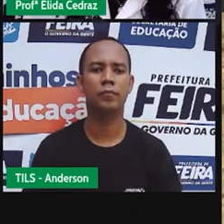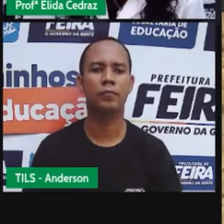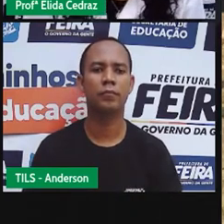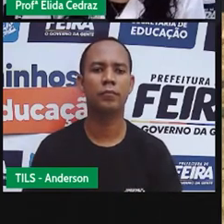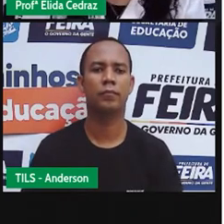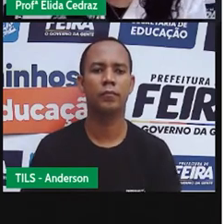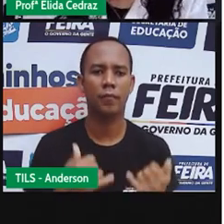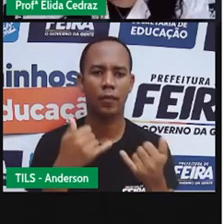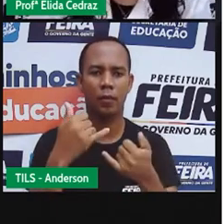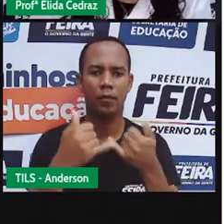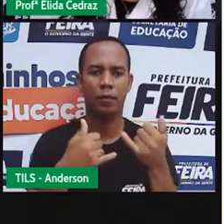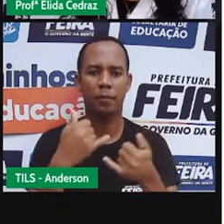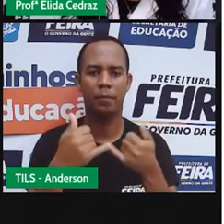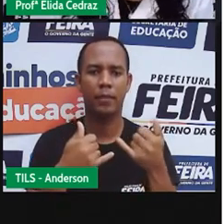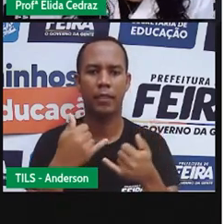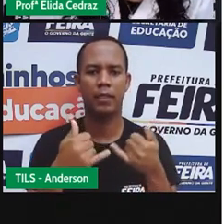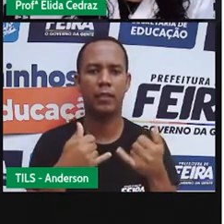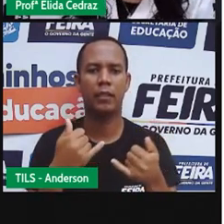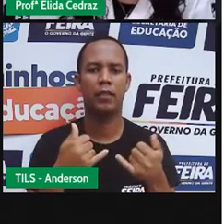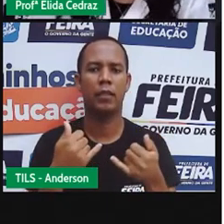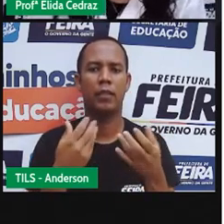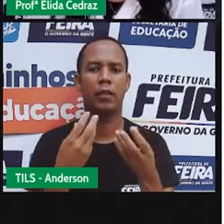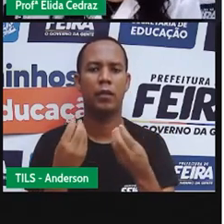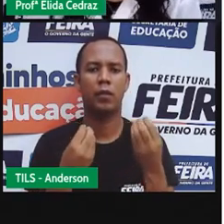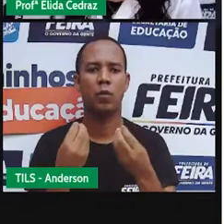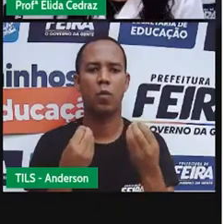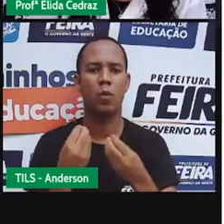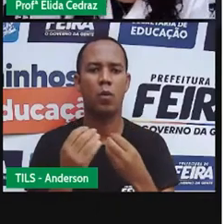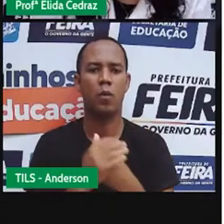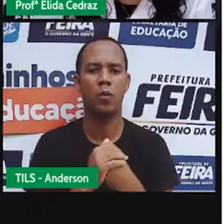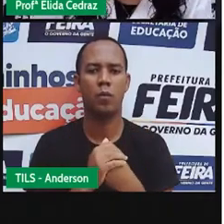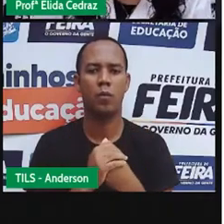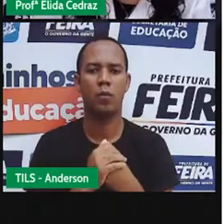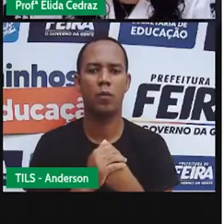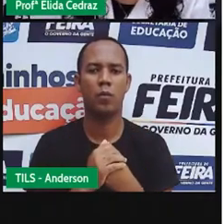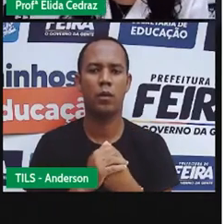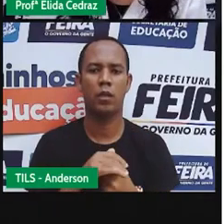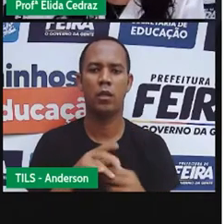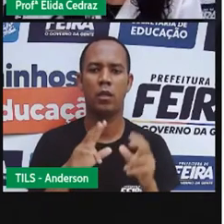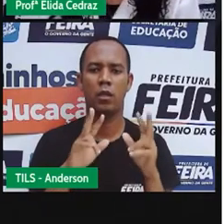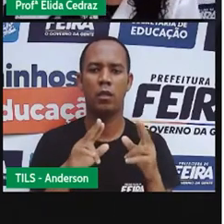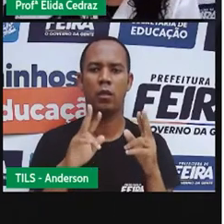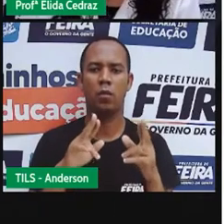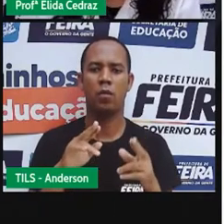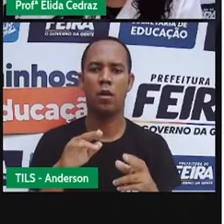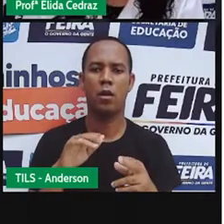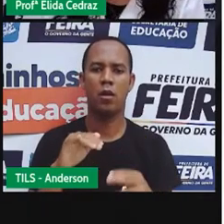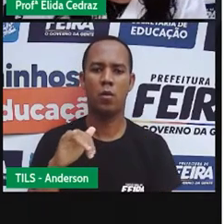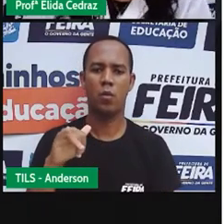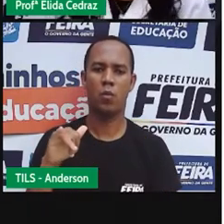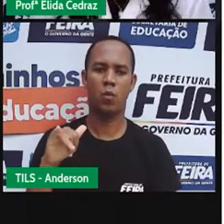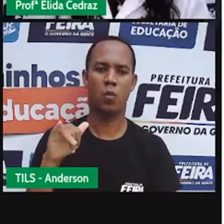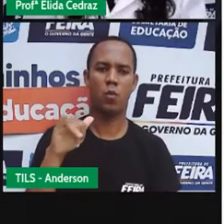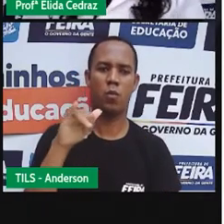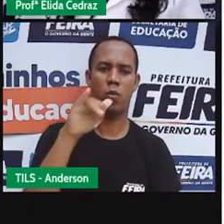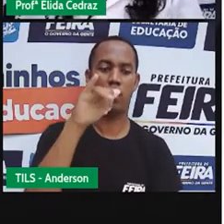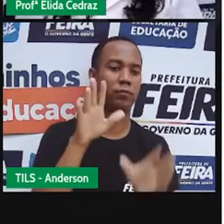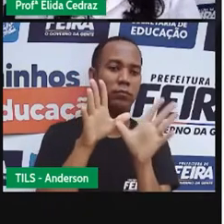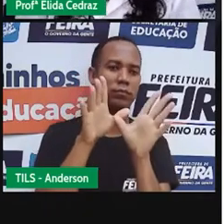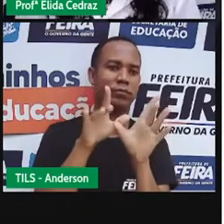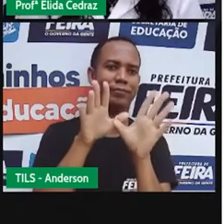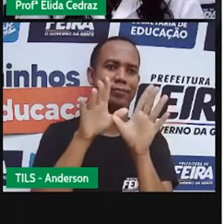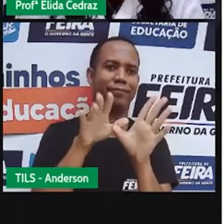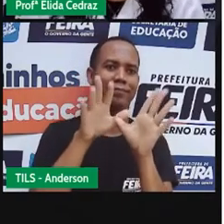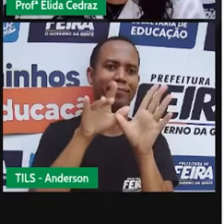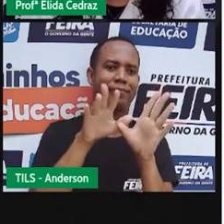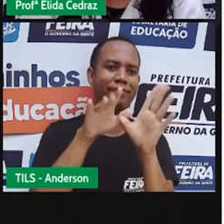Essa brincadeira aqui, ó, ela é o gavião. No gavião, a brincadeira é assim.